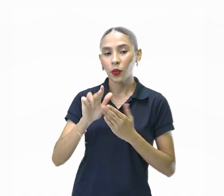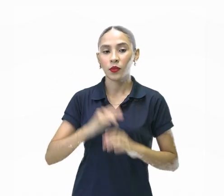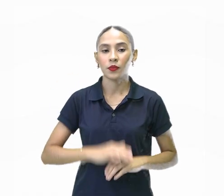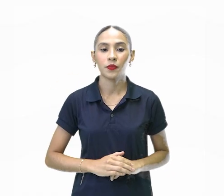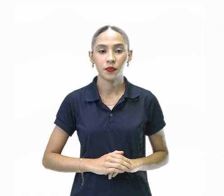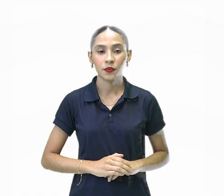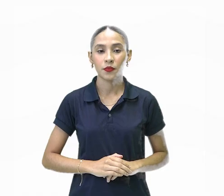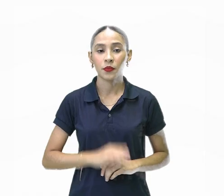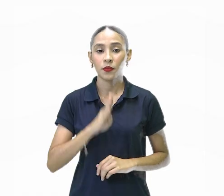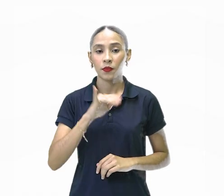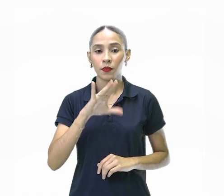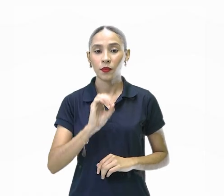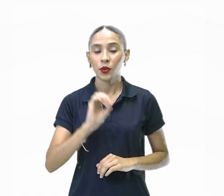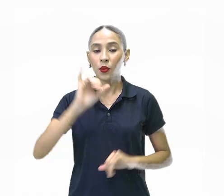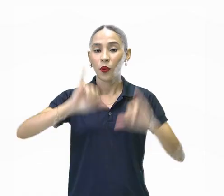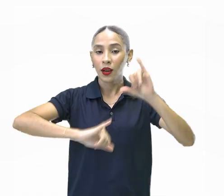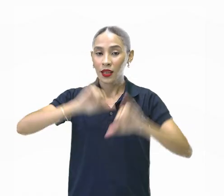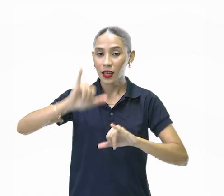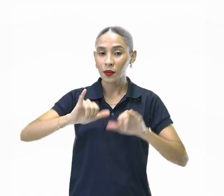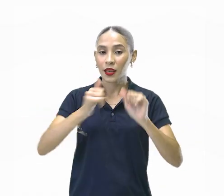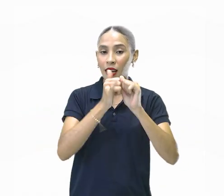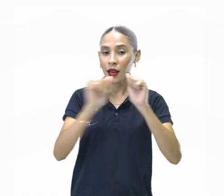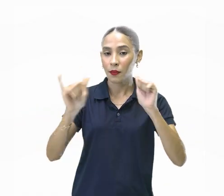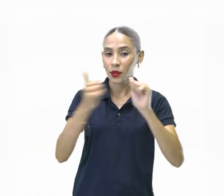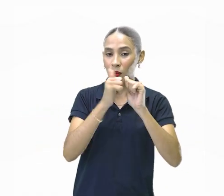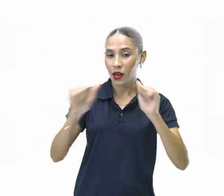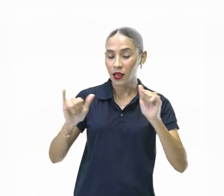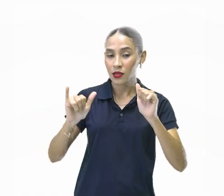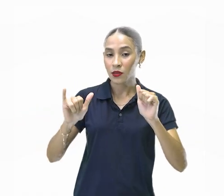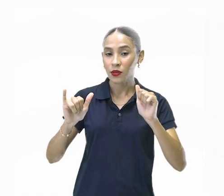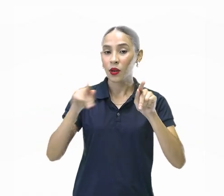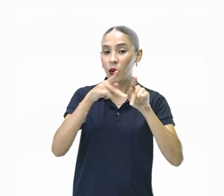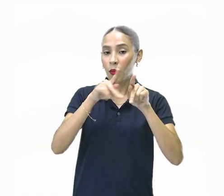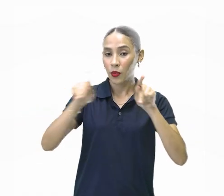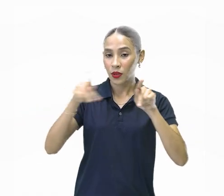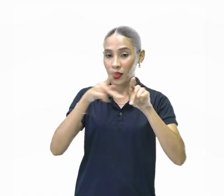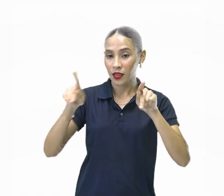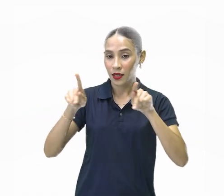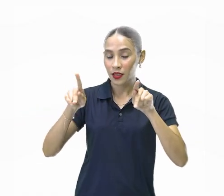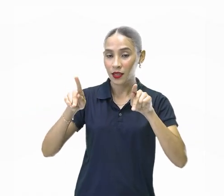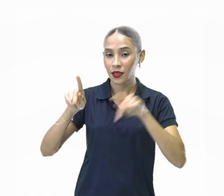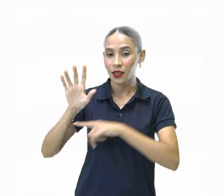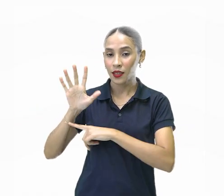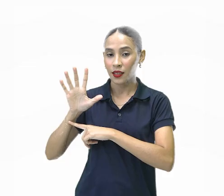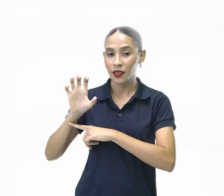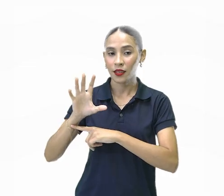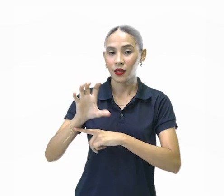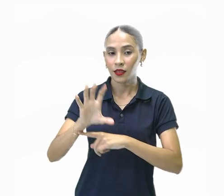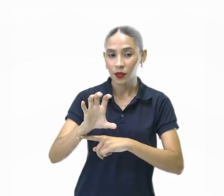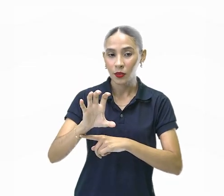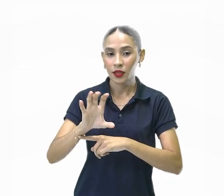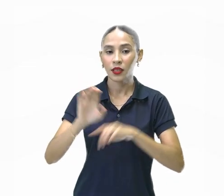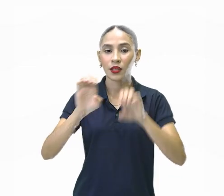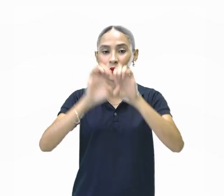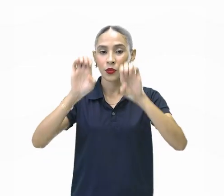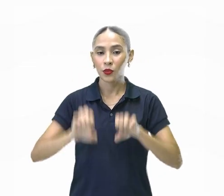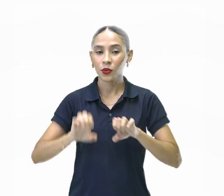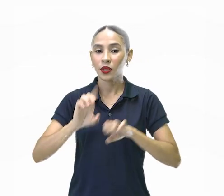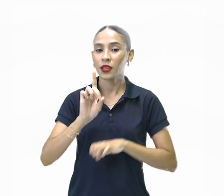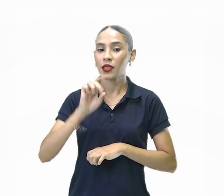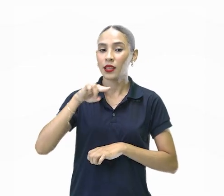à diversidade, bioquímica, aminoácidos, proteínas,